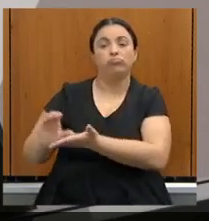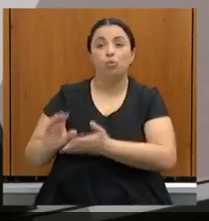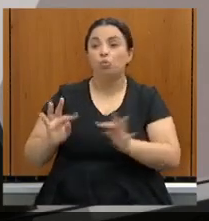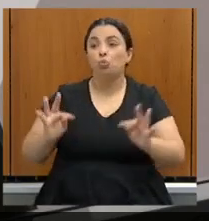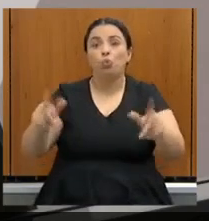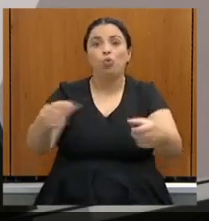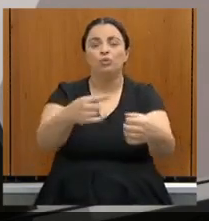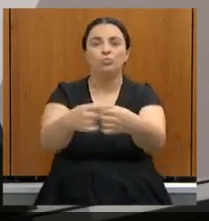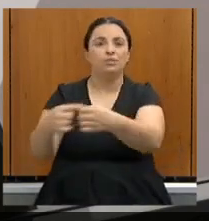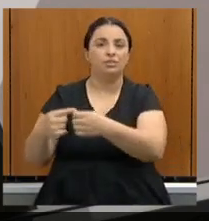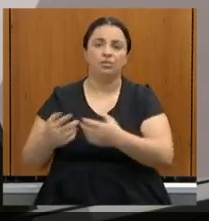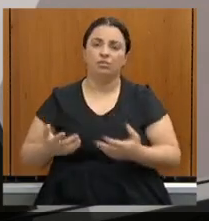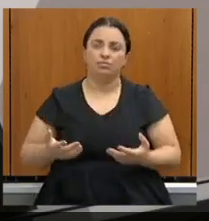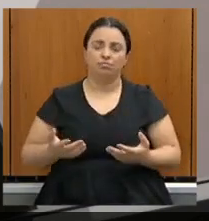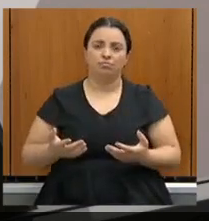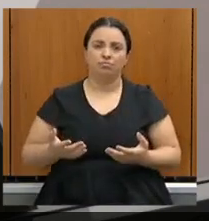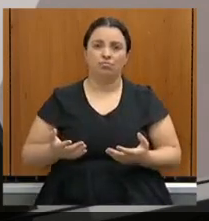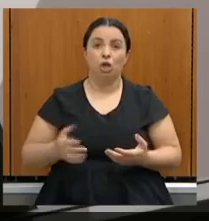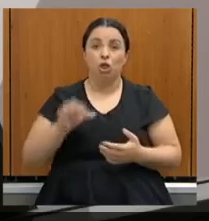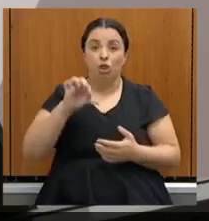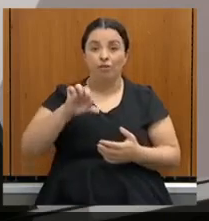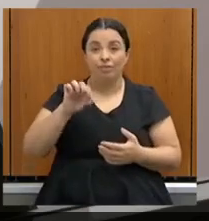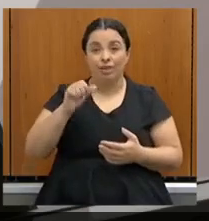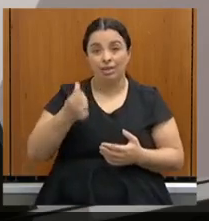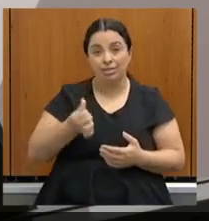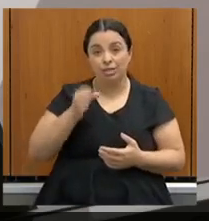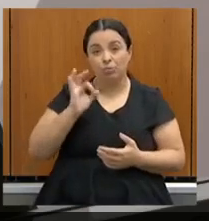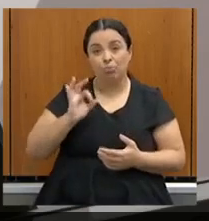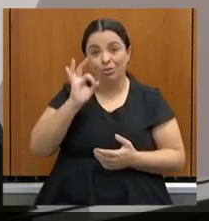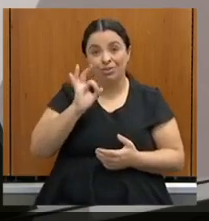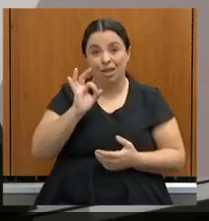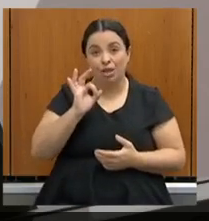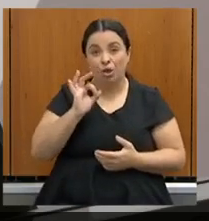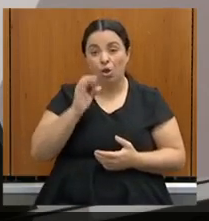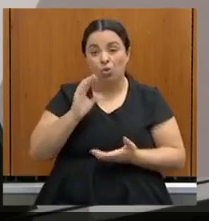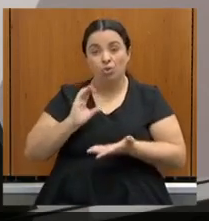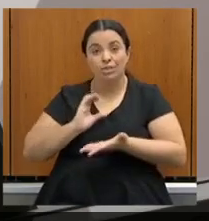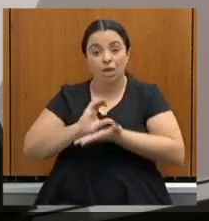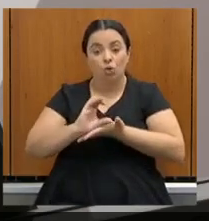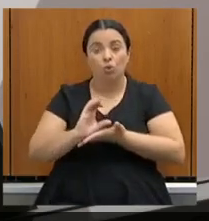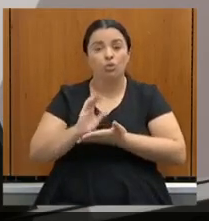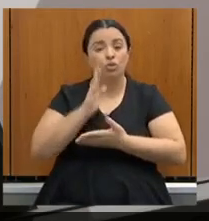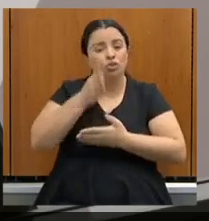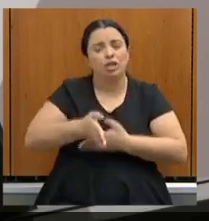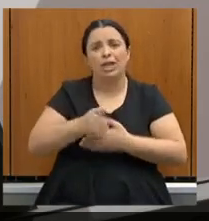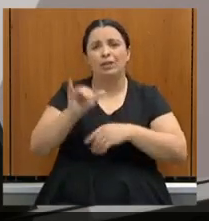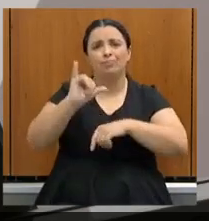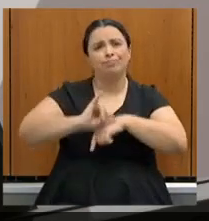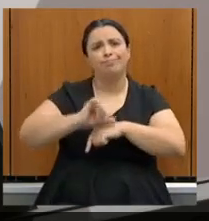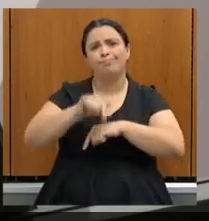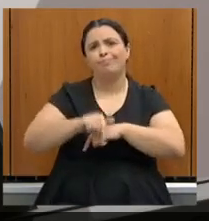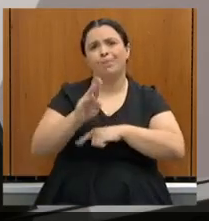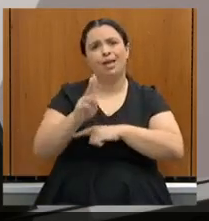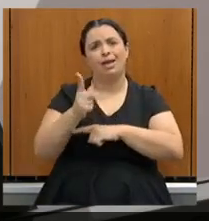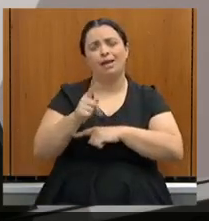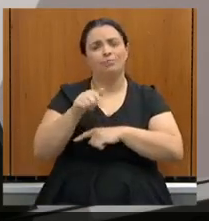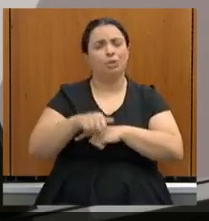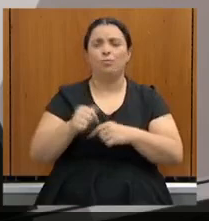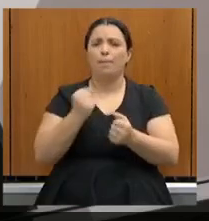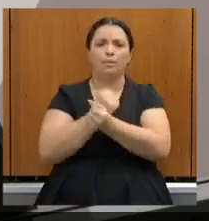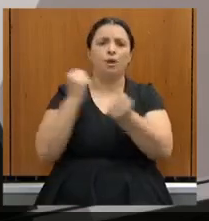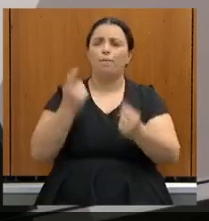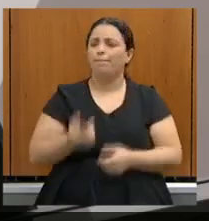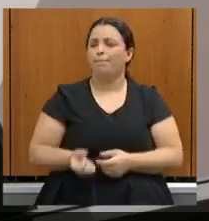Onde 96% dos recursos estão localizados na região metropolitana de Belo Horizonte. Não pode, isso um absurdo. Isso é um